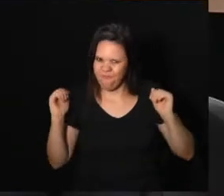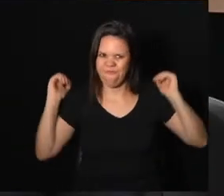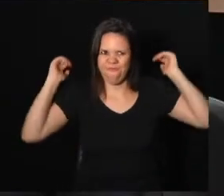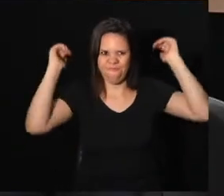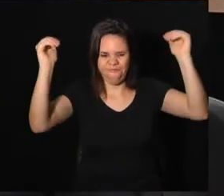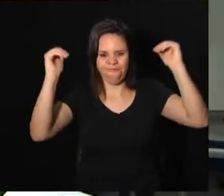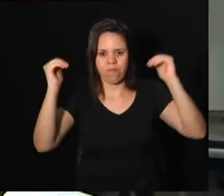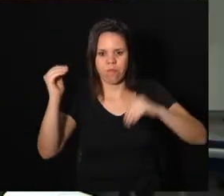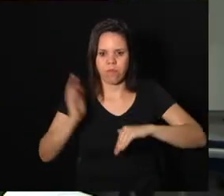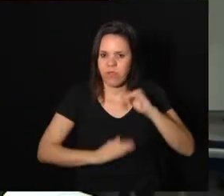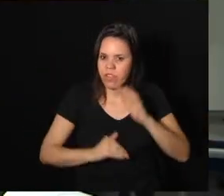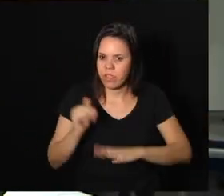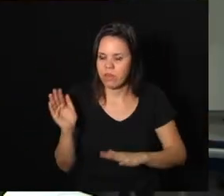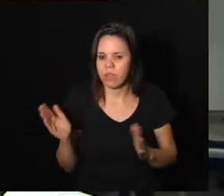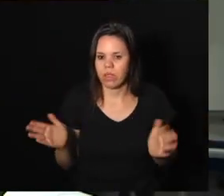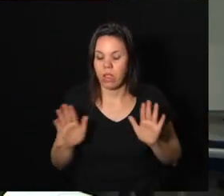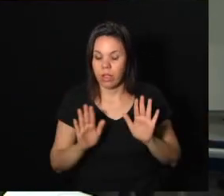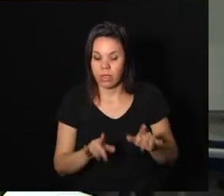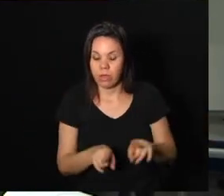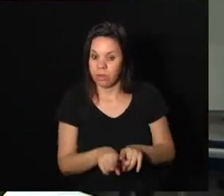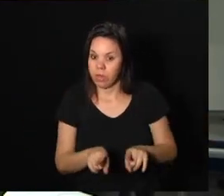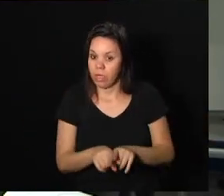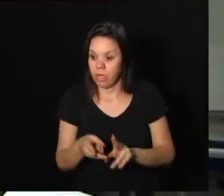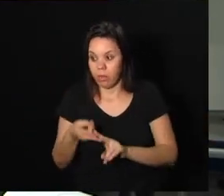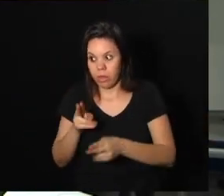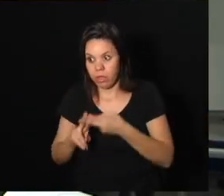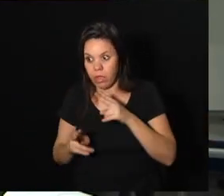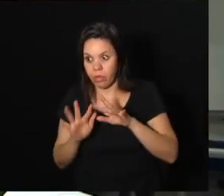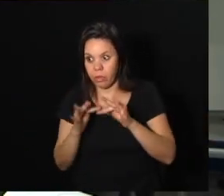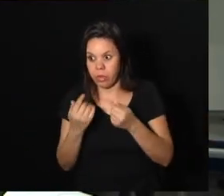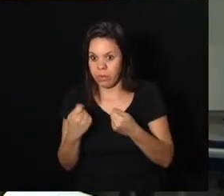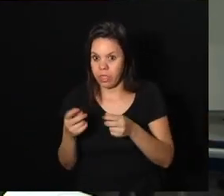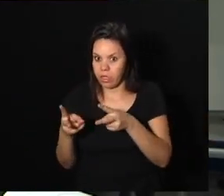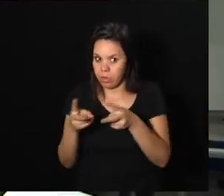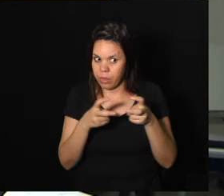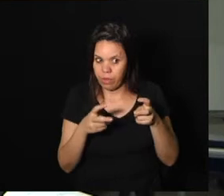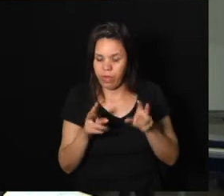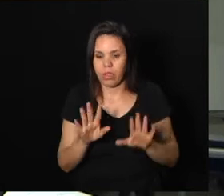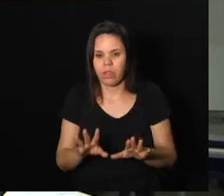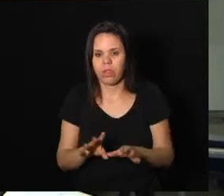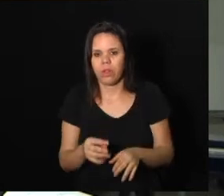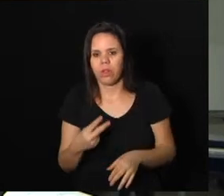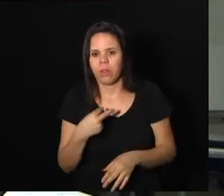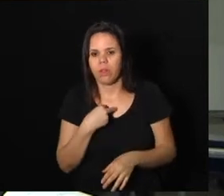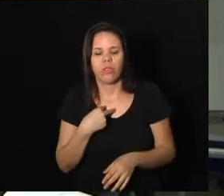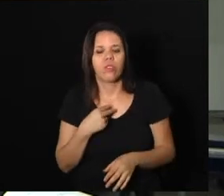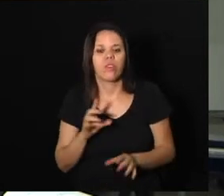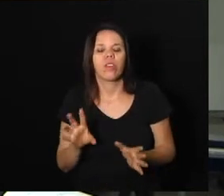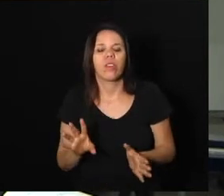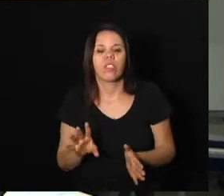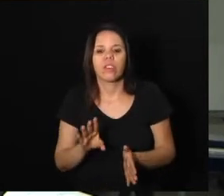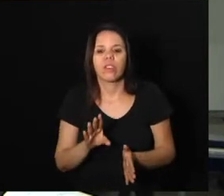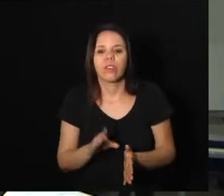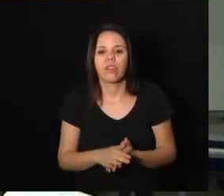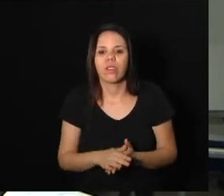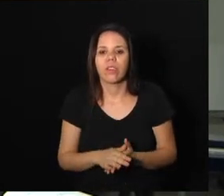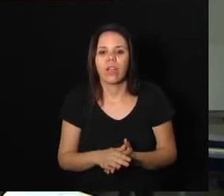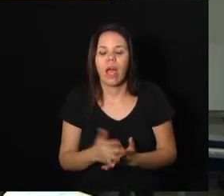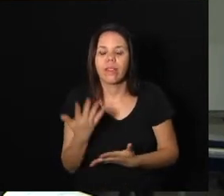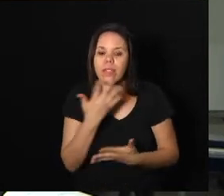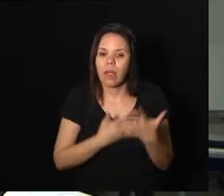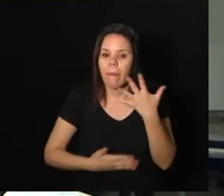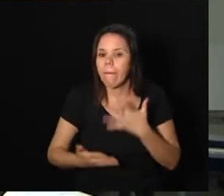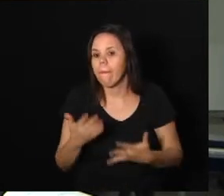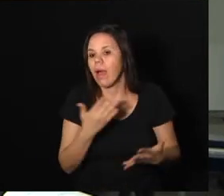da habilidade que os pais têm que realmente observar, a gente não pode deixar que o hobby do jovem e do